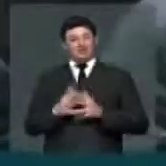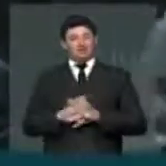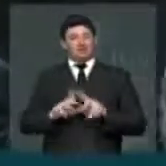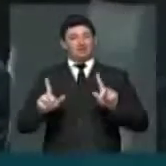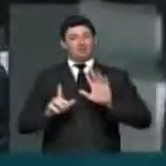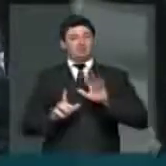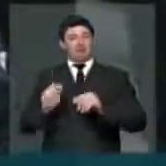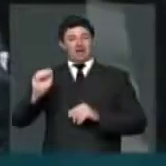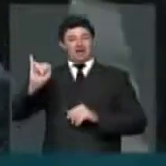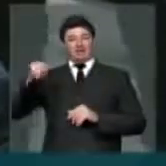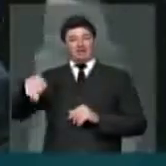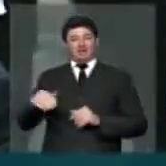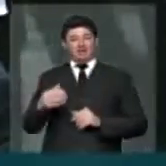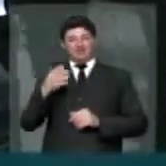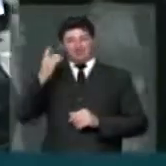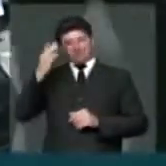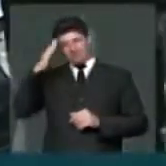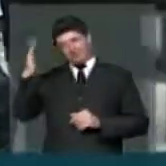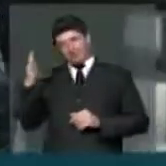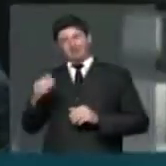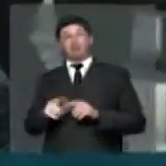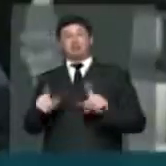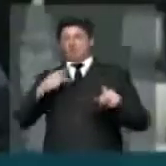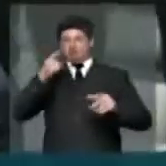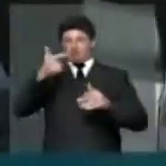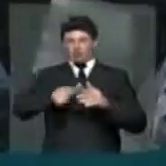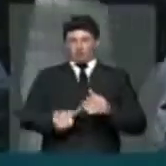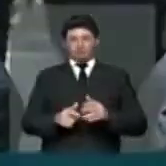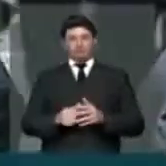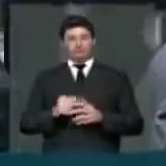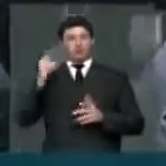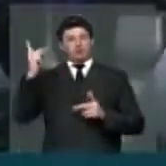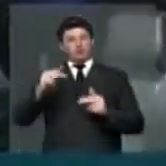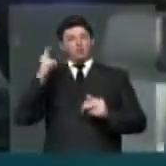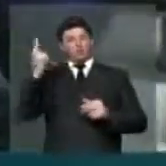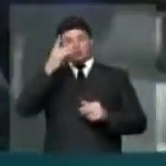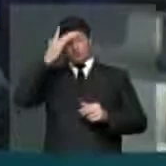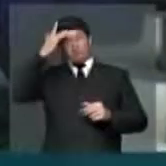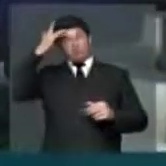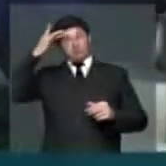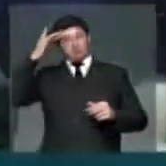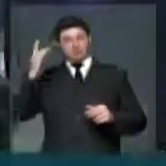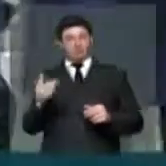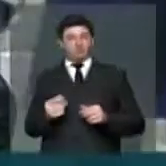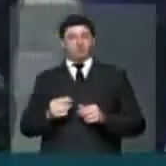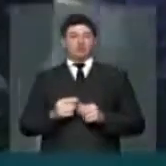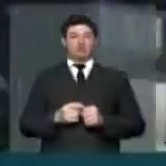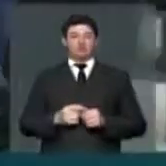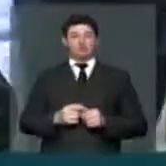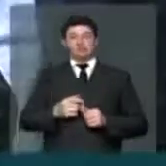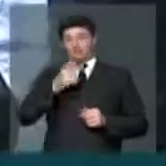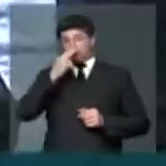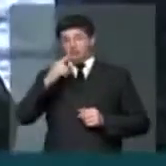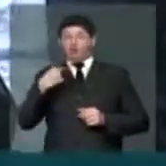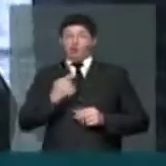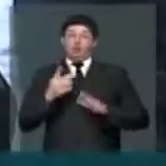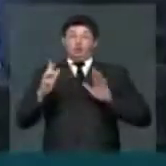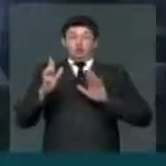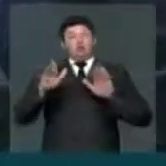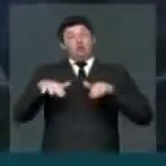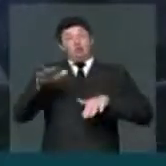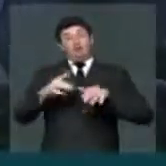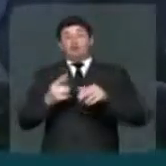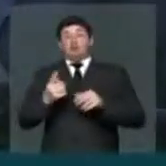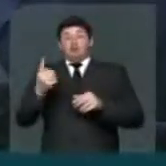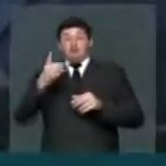eu quero insistir, como todos à unanimidade, consideramos, talvez a exceção